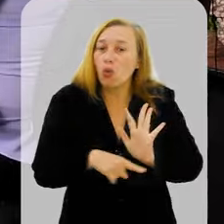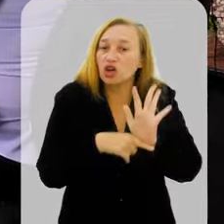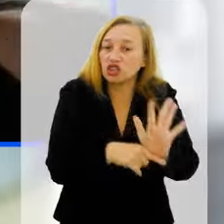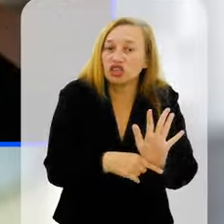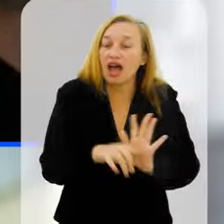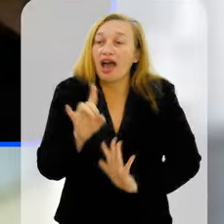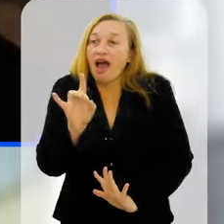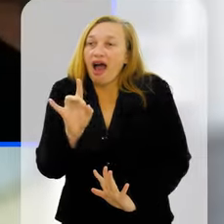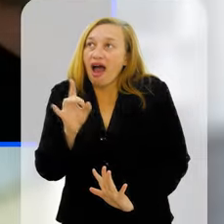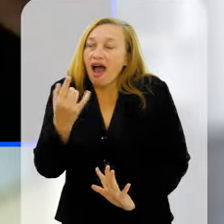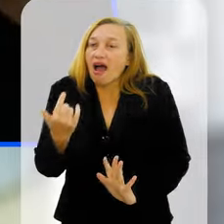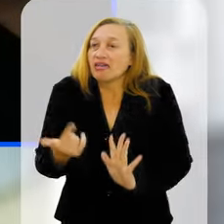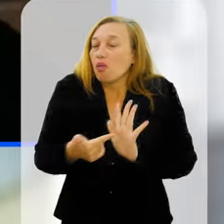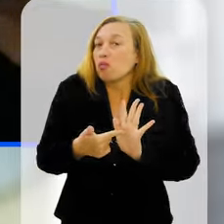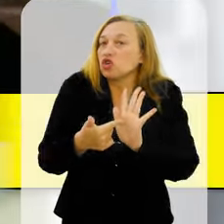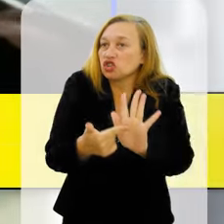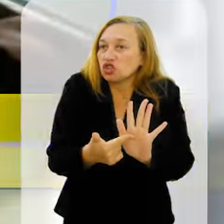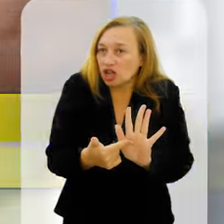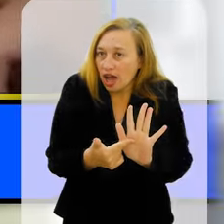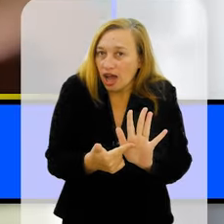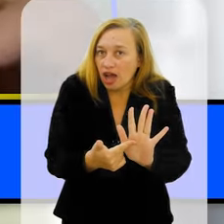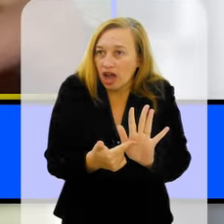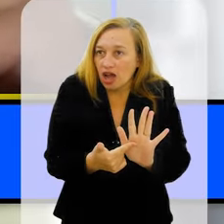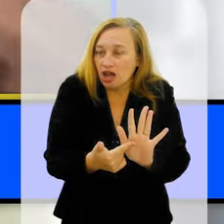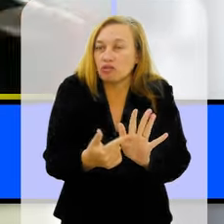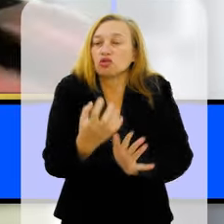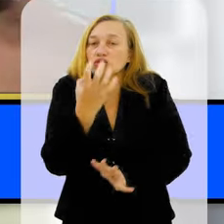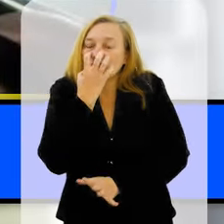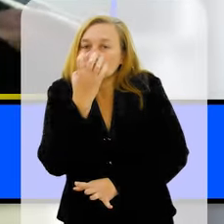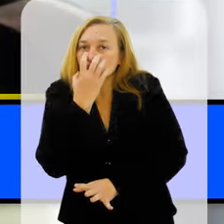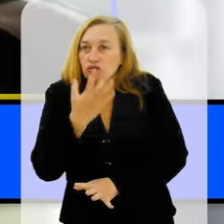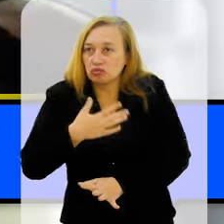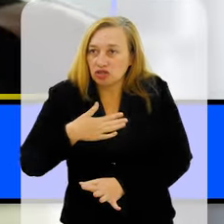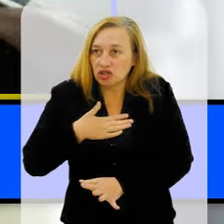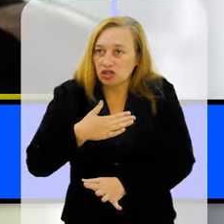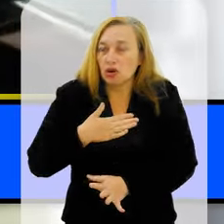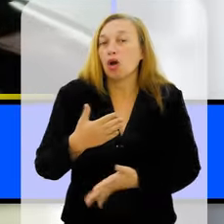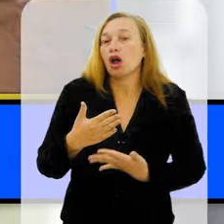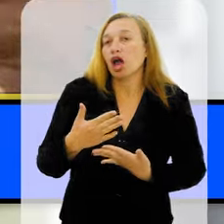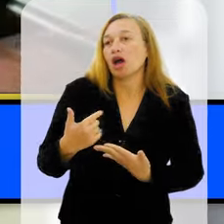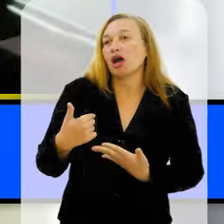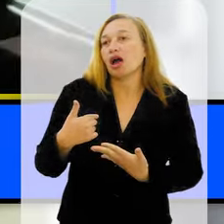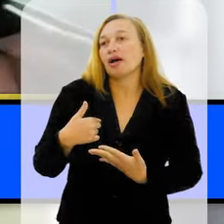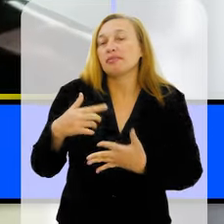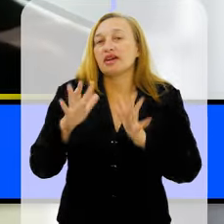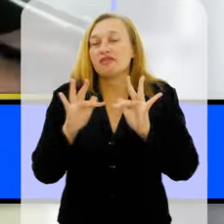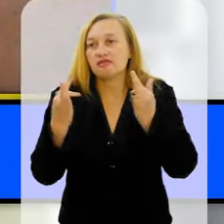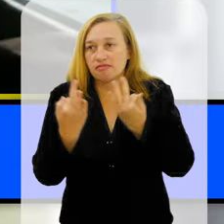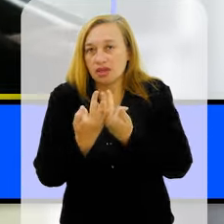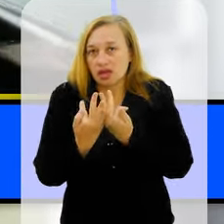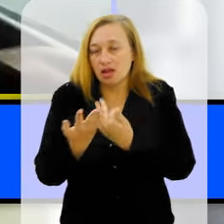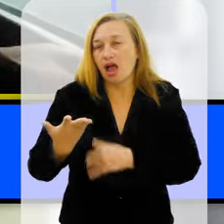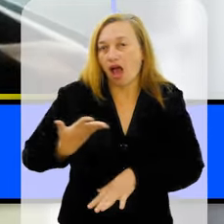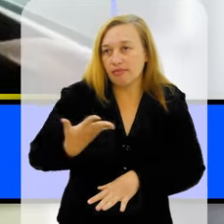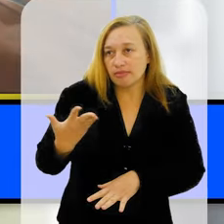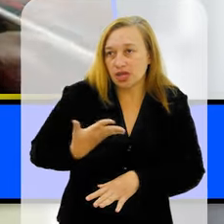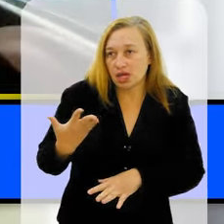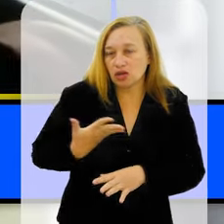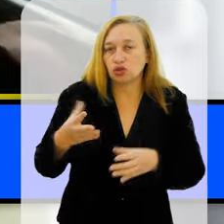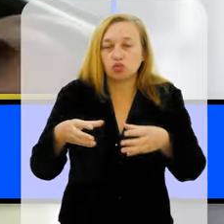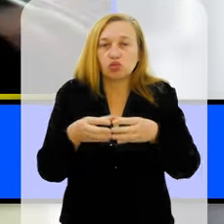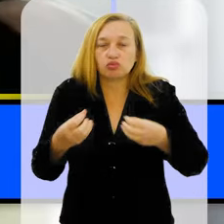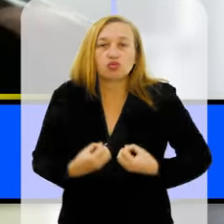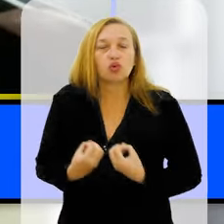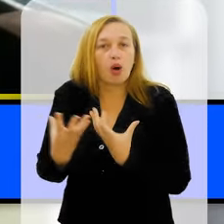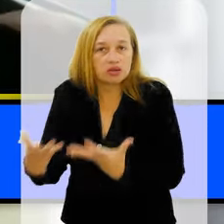até eu aparecer com umas vira-lata na rede, etc. O que acontece é o seguinte: eu faço a minha parte, meu pai faz, a gente faz uma corrente de amigos, temos